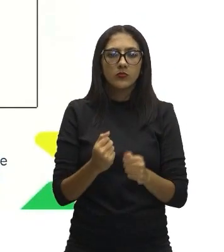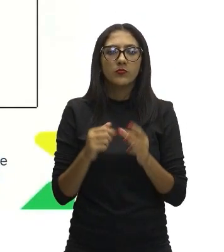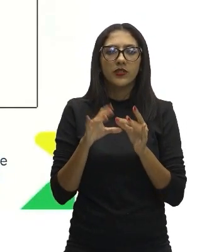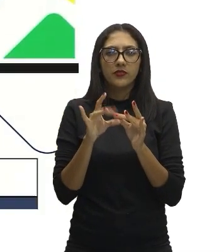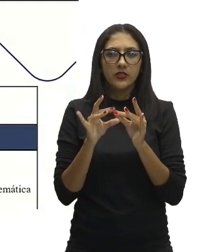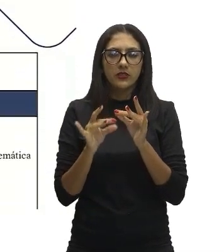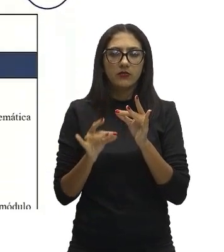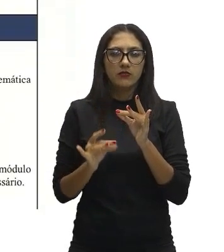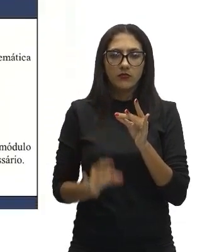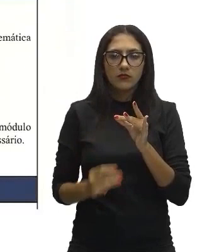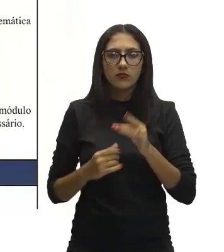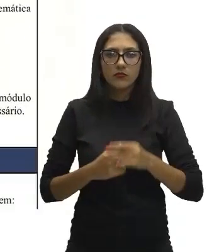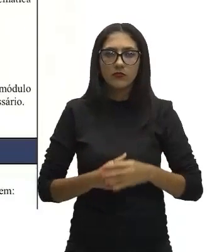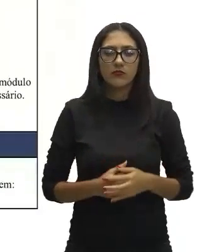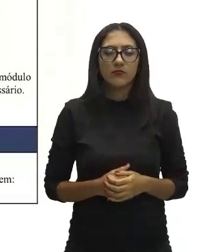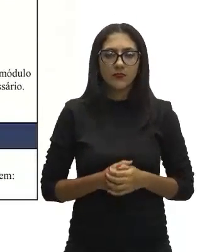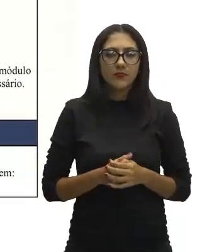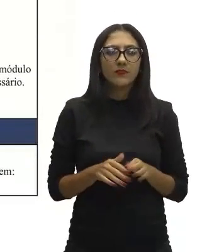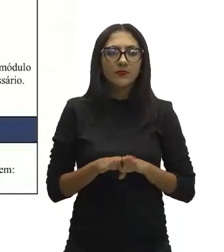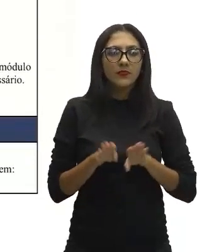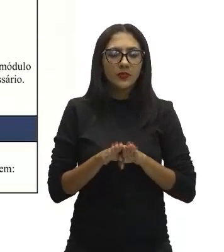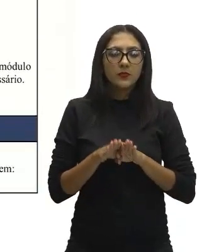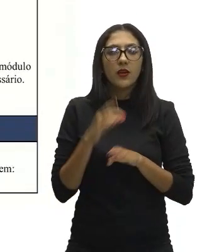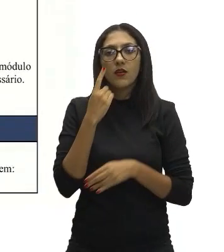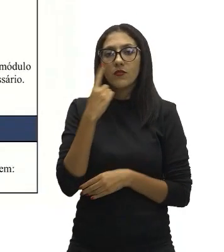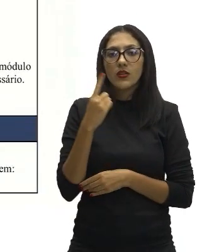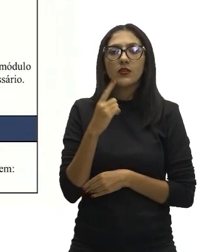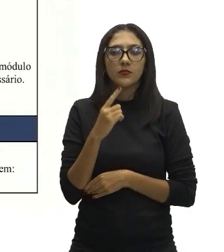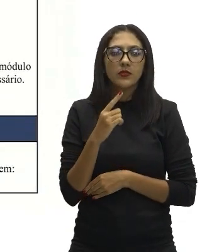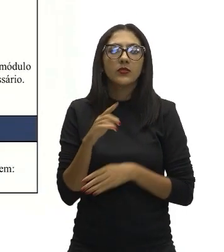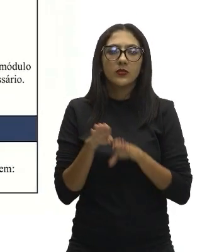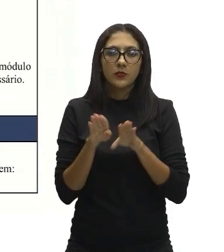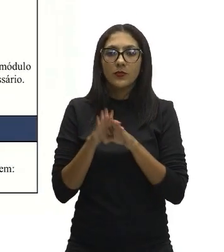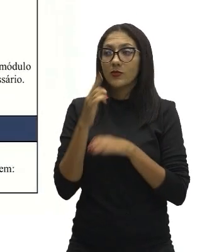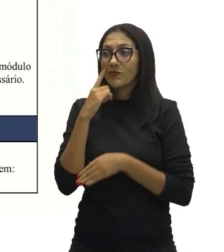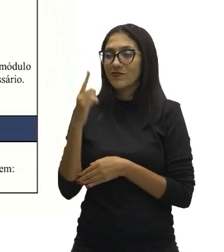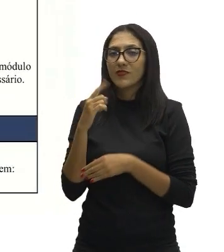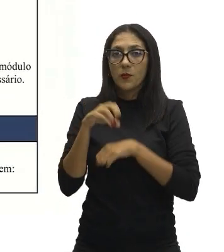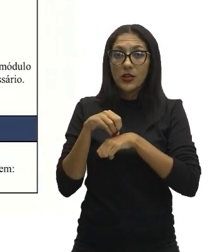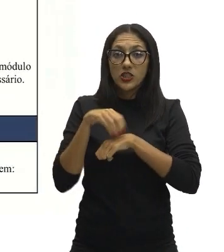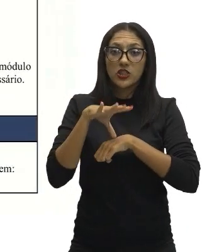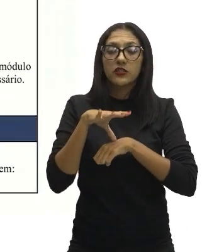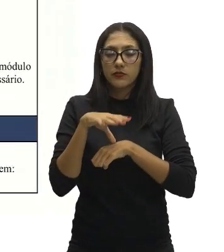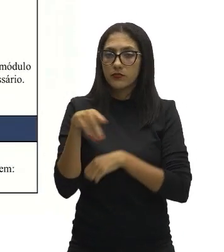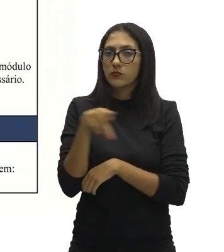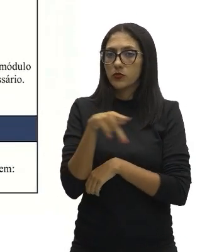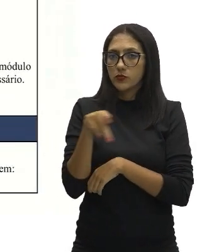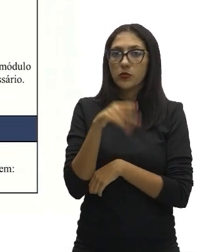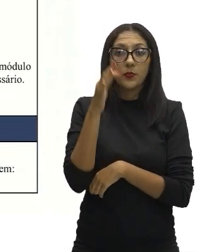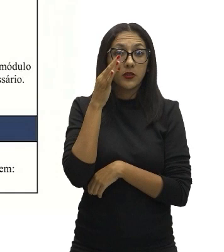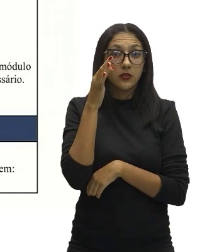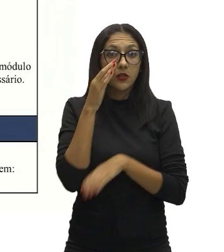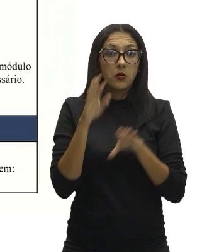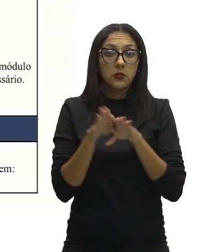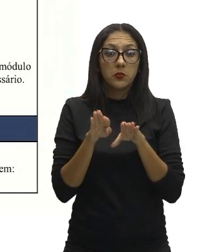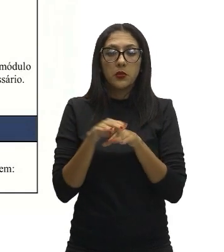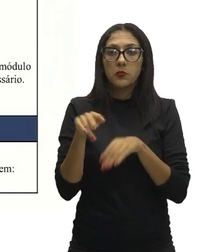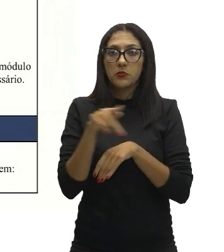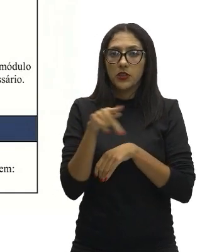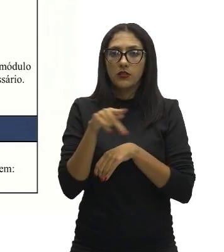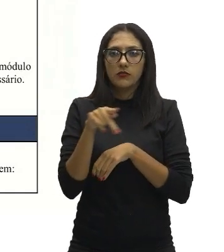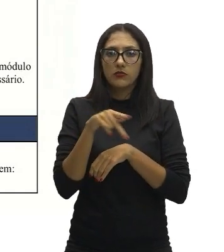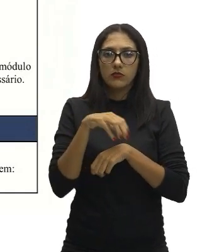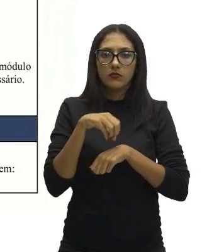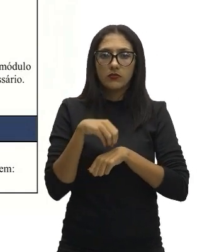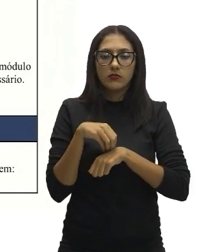Todo detalhado. Exatamente. Tá? E a gente também tem aqui o de professor para professor, que eu acho que também é um campo importante quando se trata de aula síncrona,